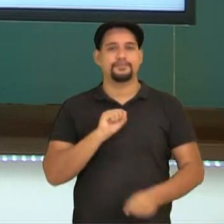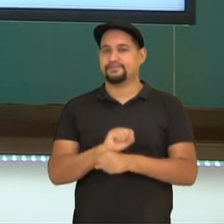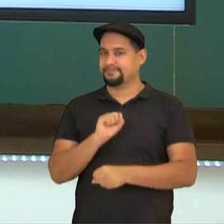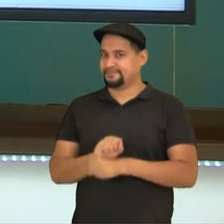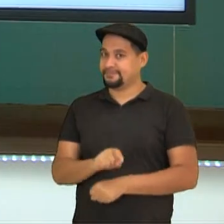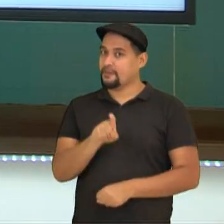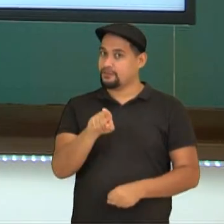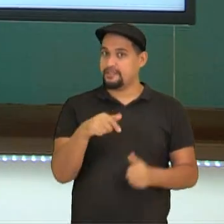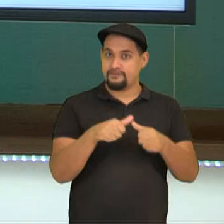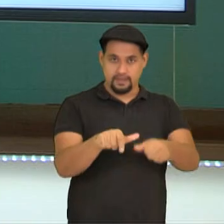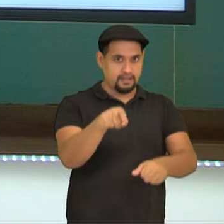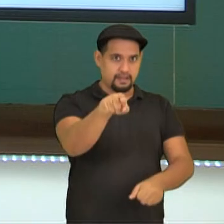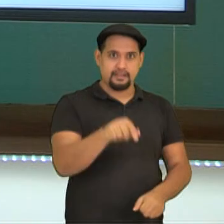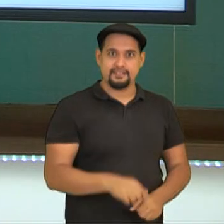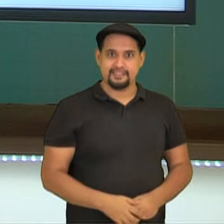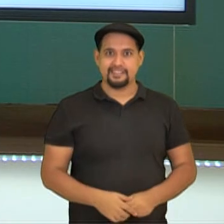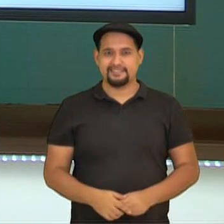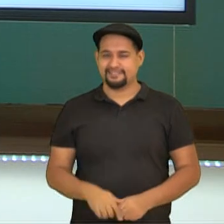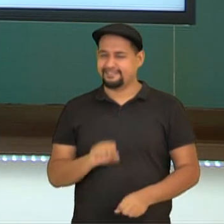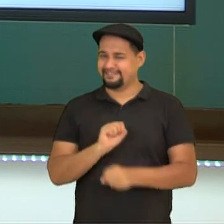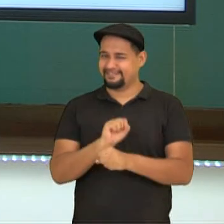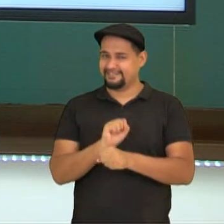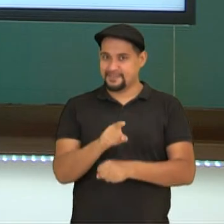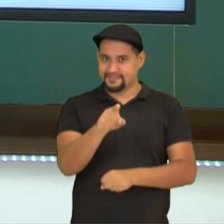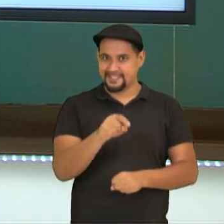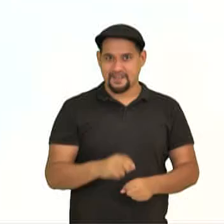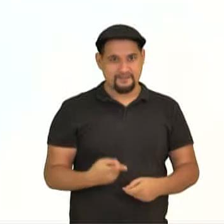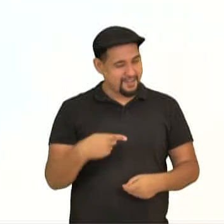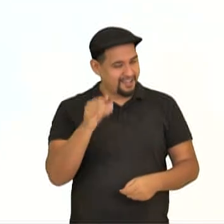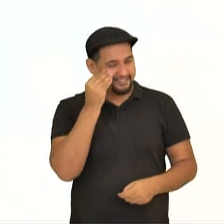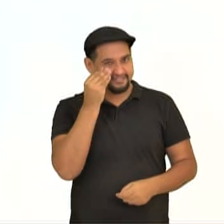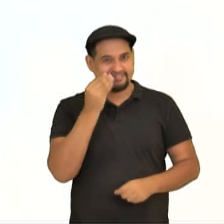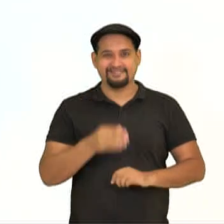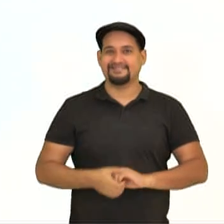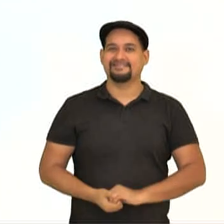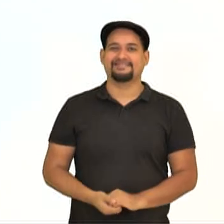aqui, você fica aí e aguarda você. Vai lá!